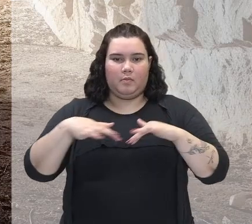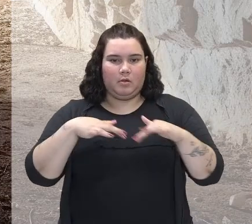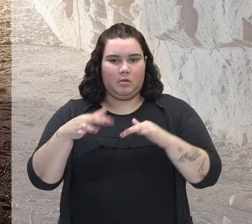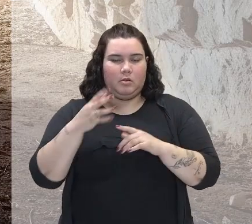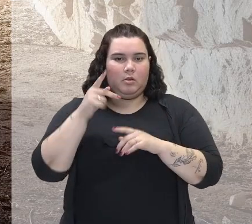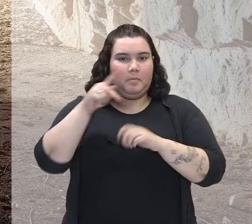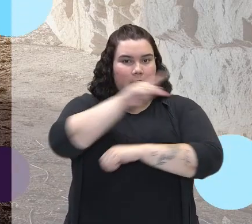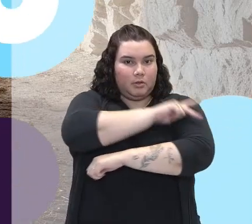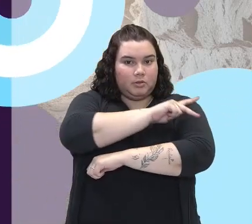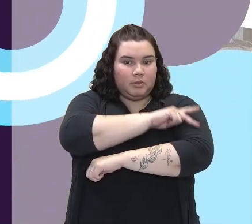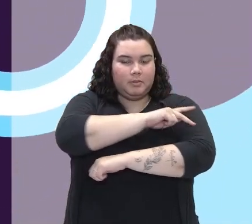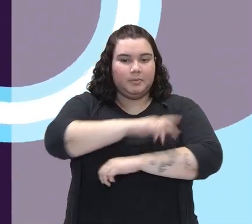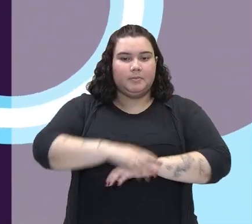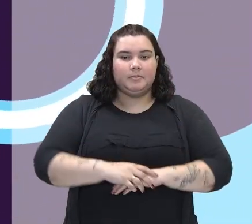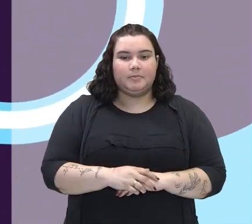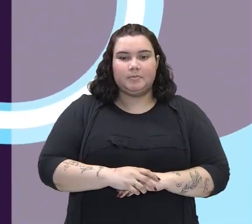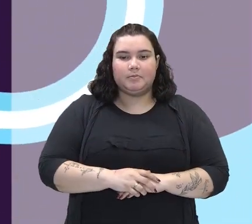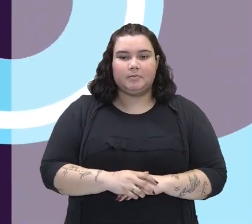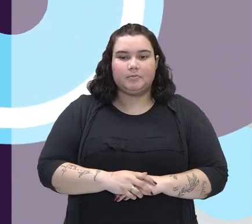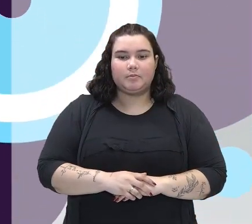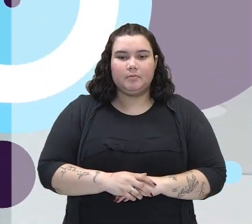lá na pré-história?